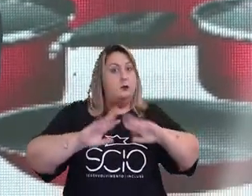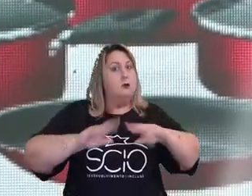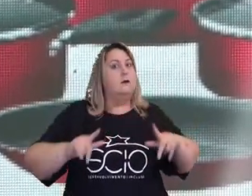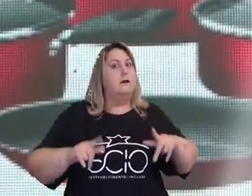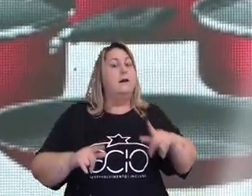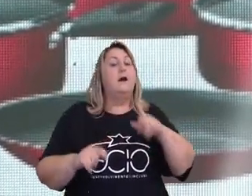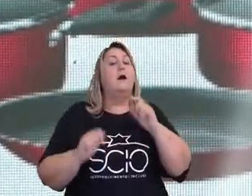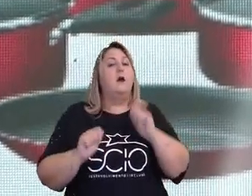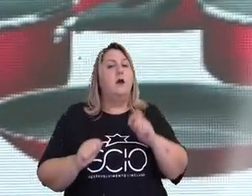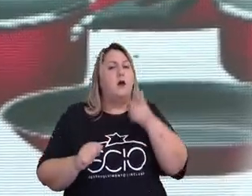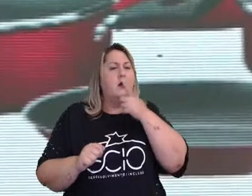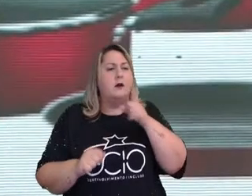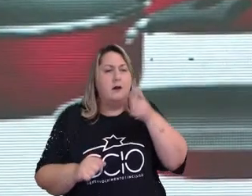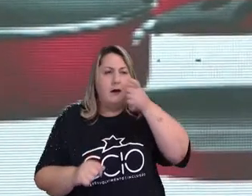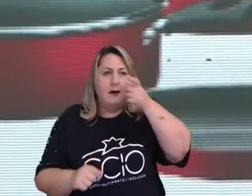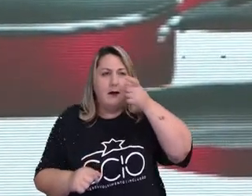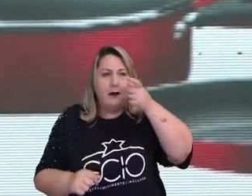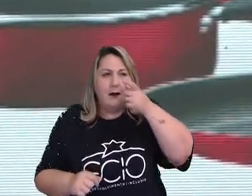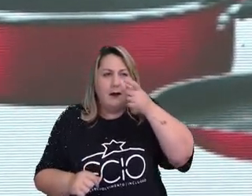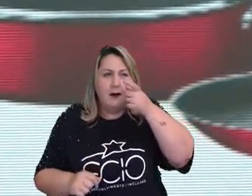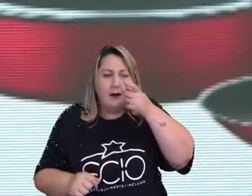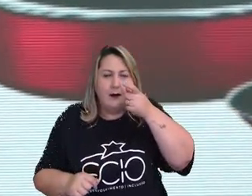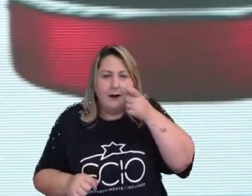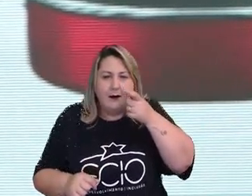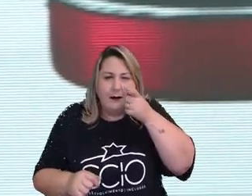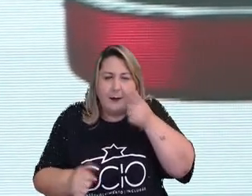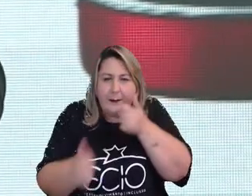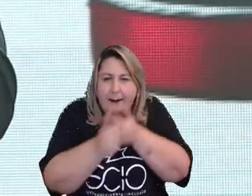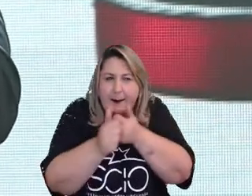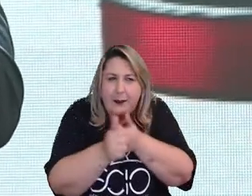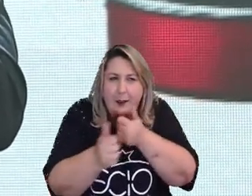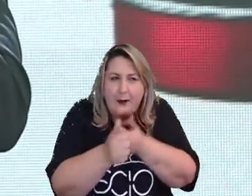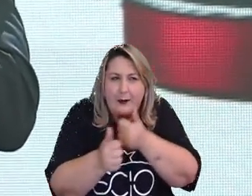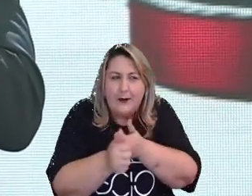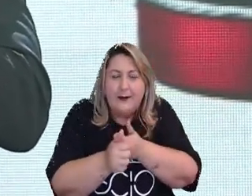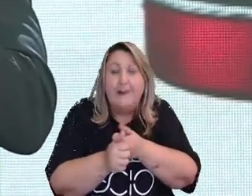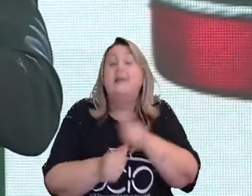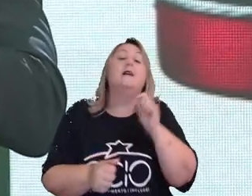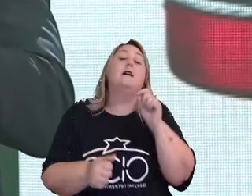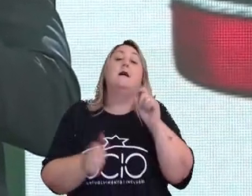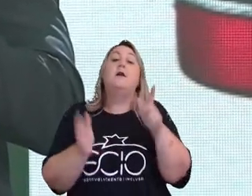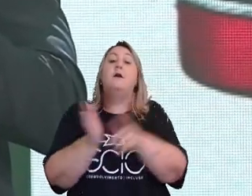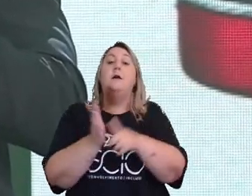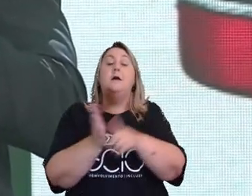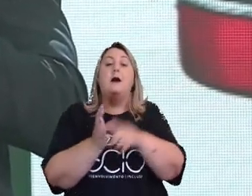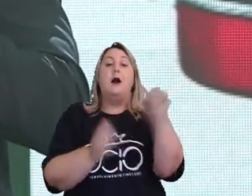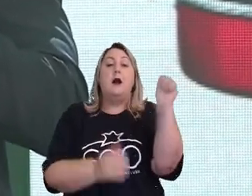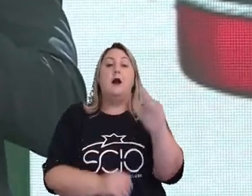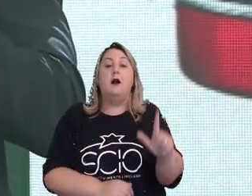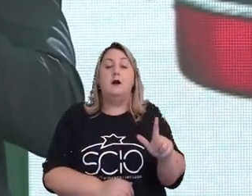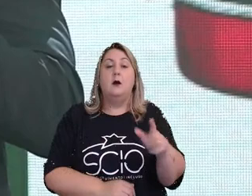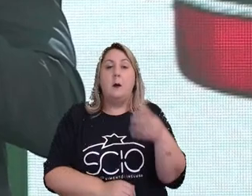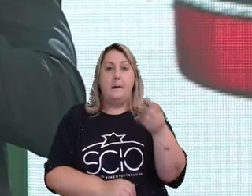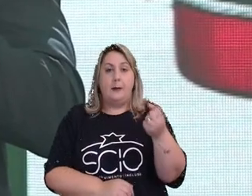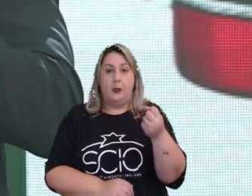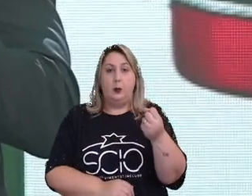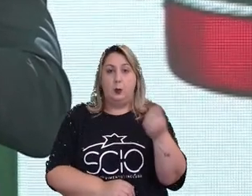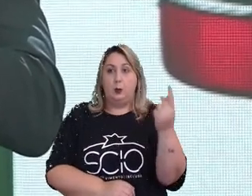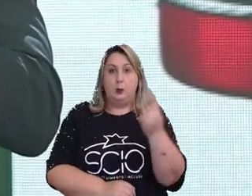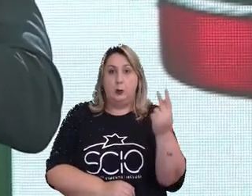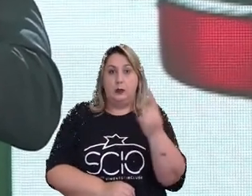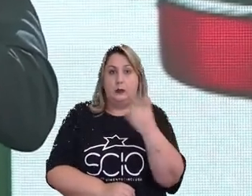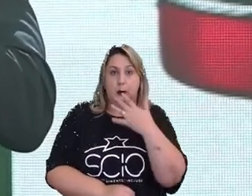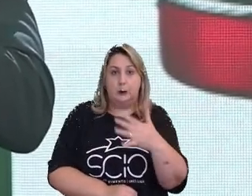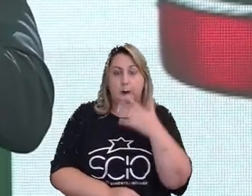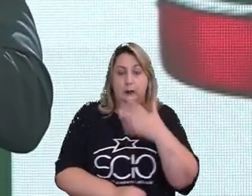dentro, consegue pegar aqui, Matheus? Dá um puxa aqui na grua aqui para mim. Aqui, ó, nós temos papeizinhos azuis e branco,